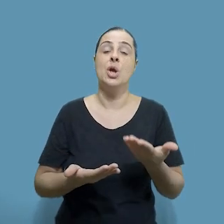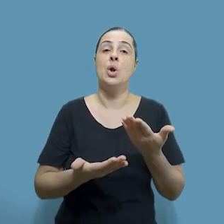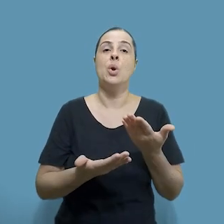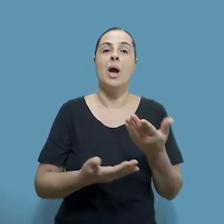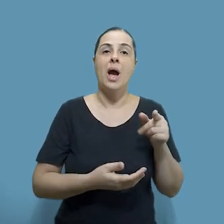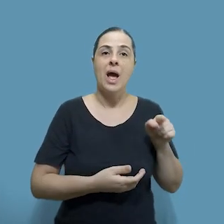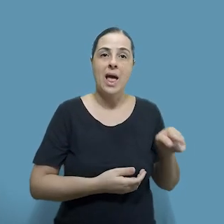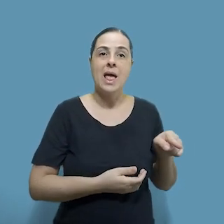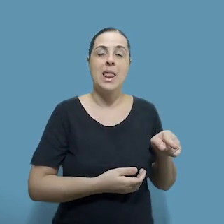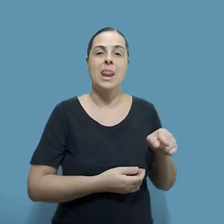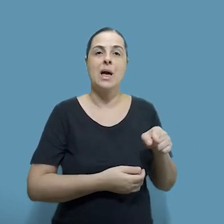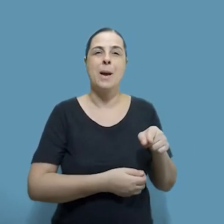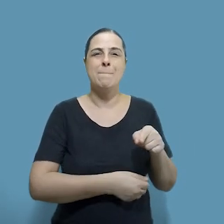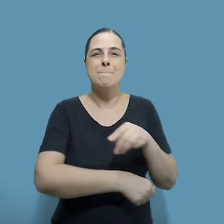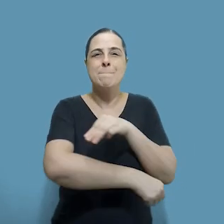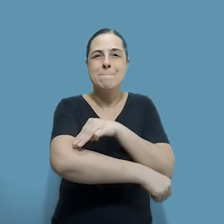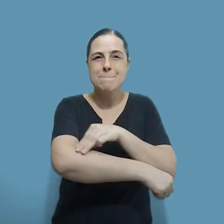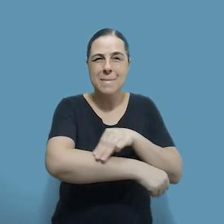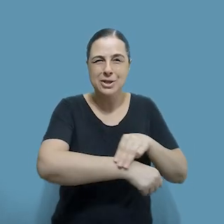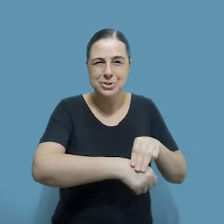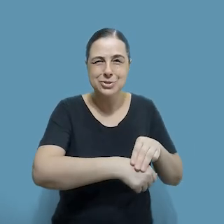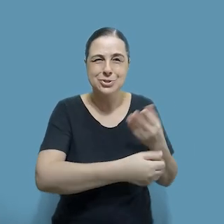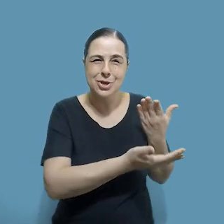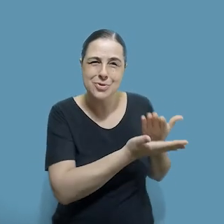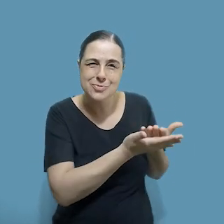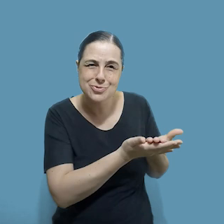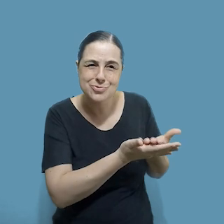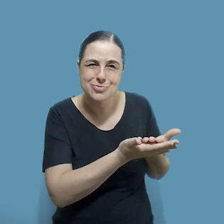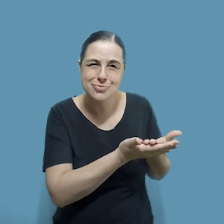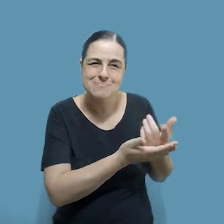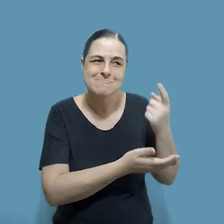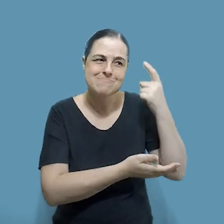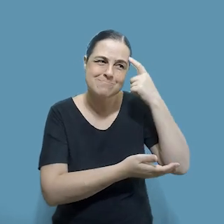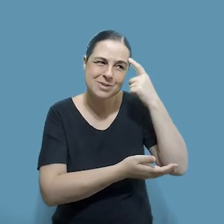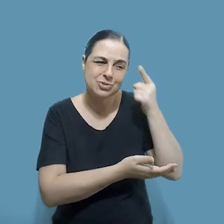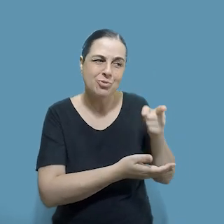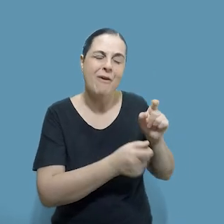e ela, rapidamente, ela disse, alguma coisa tem que ser feita.